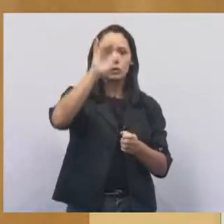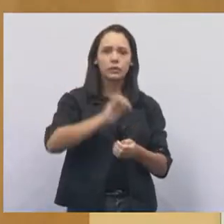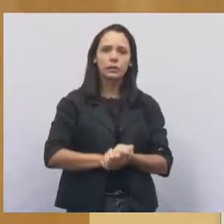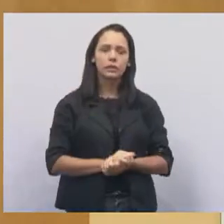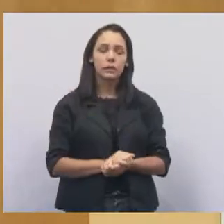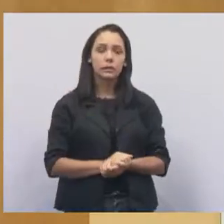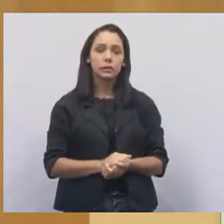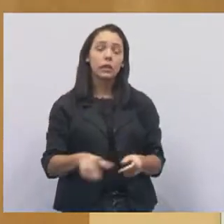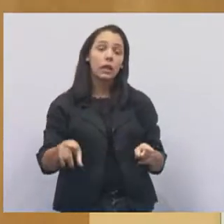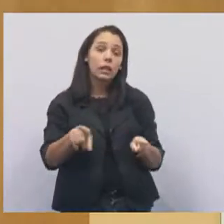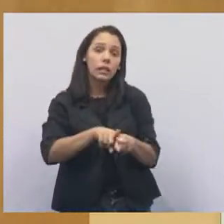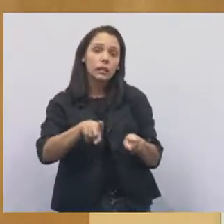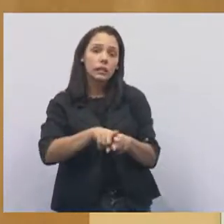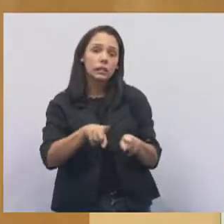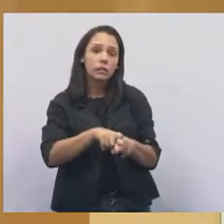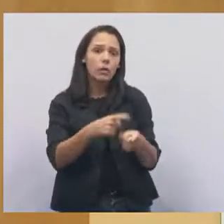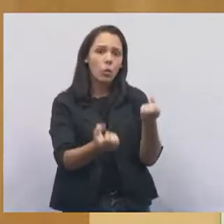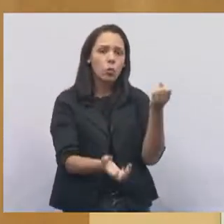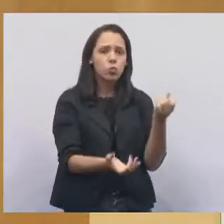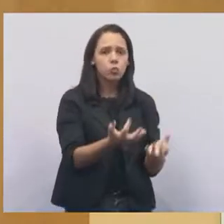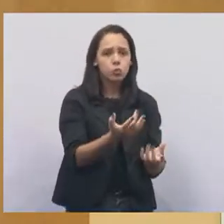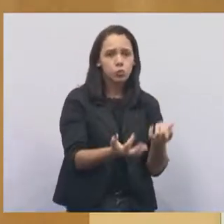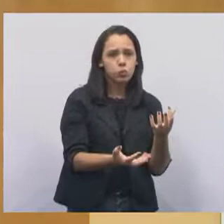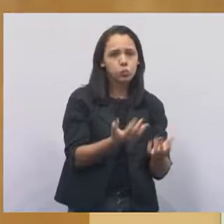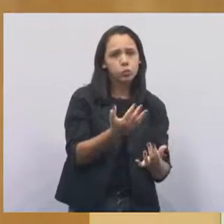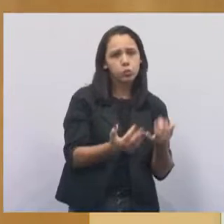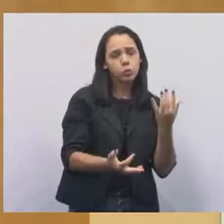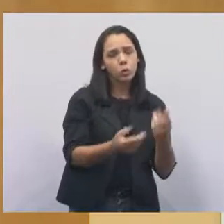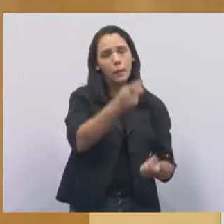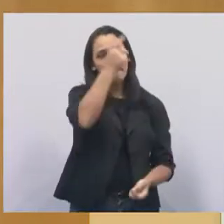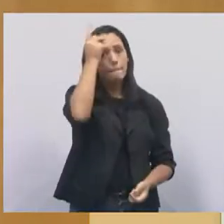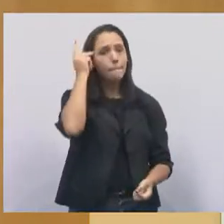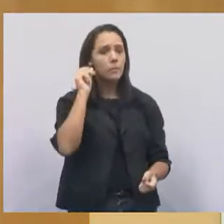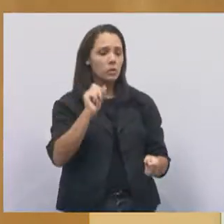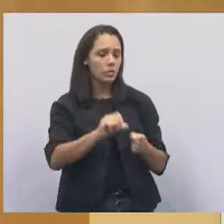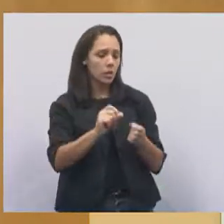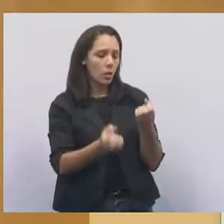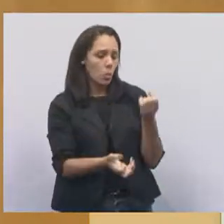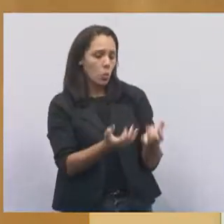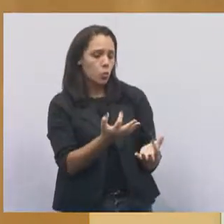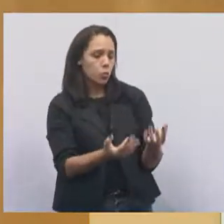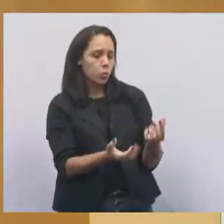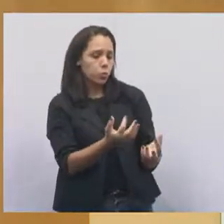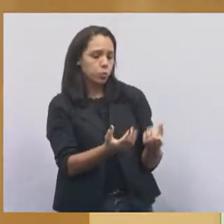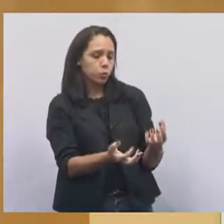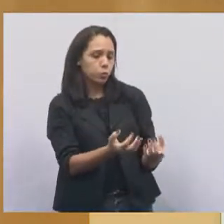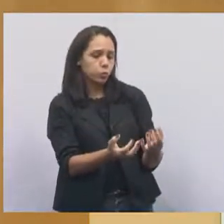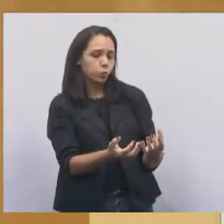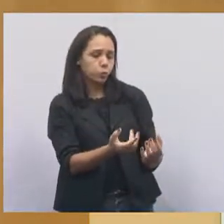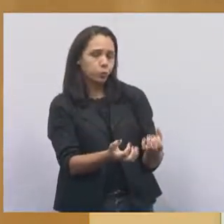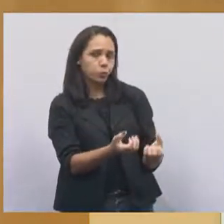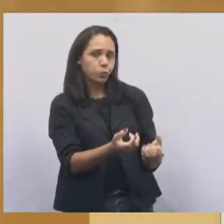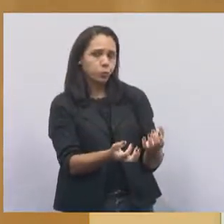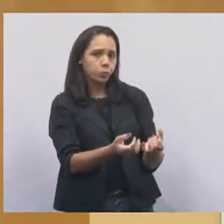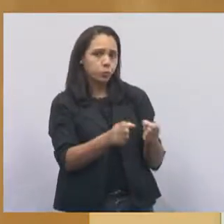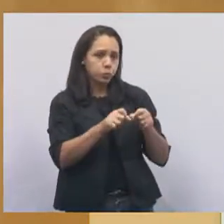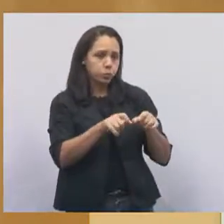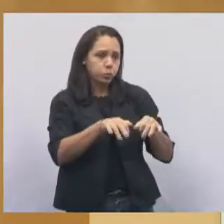fogueiras também né as pessoas fazem fogueiras não apagam direito fica ali uma brasa e acaba